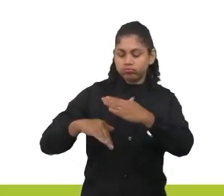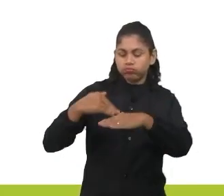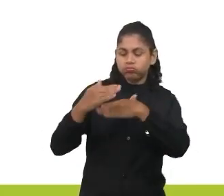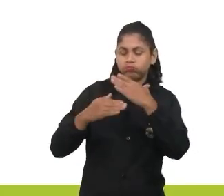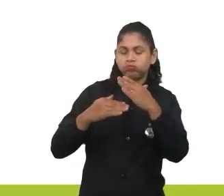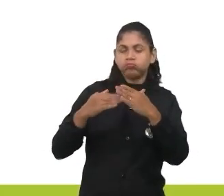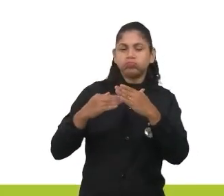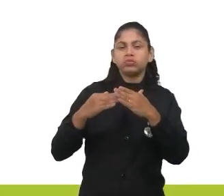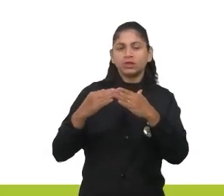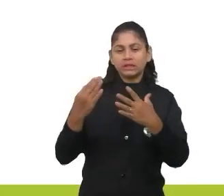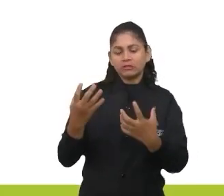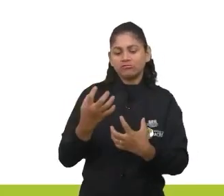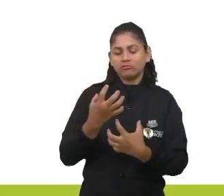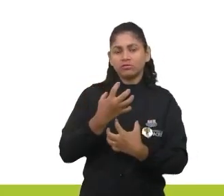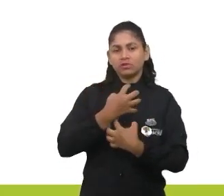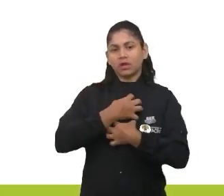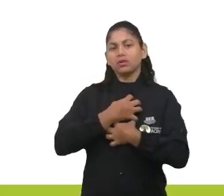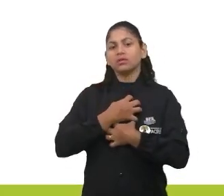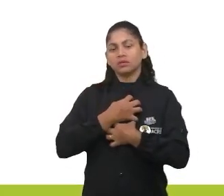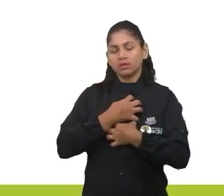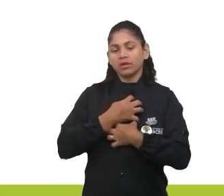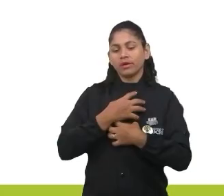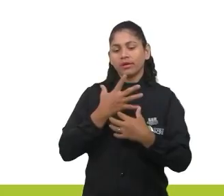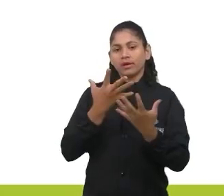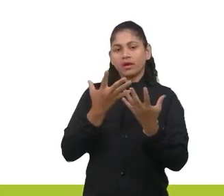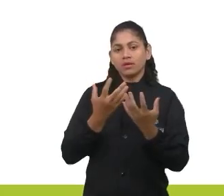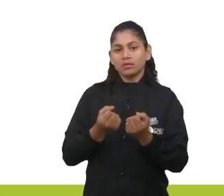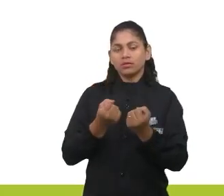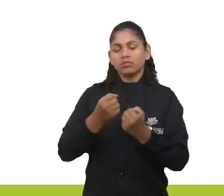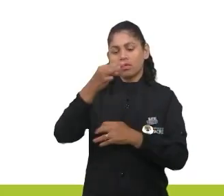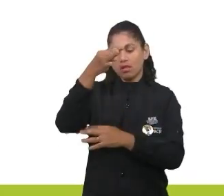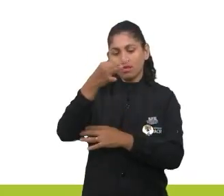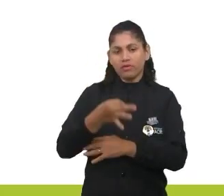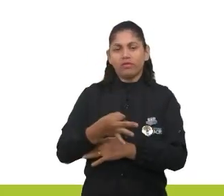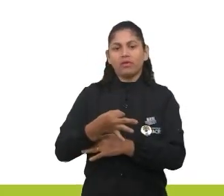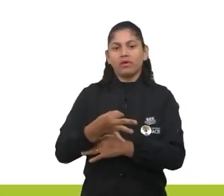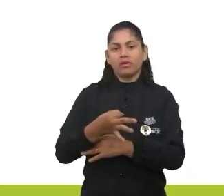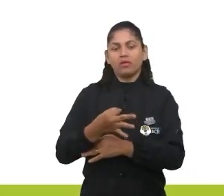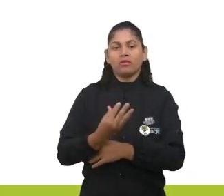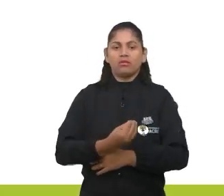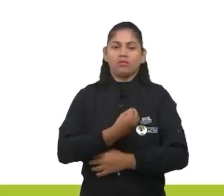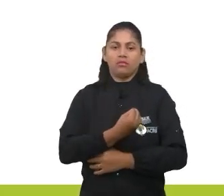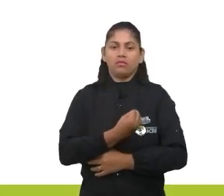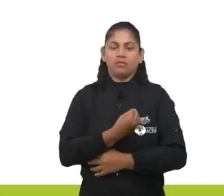faz sentido e daquilo que aceitam como correto para suas vidas.